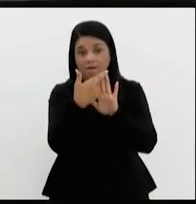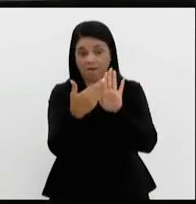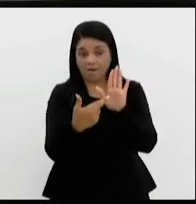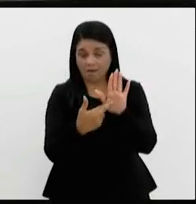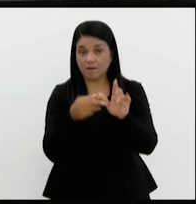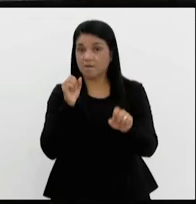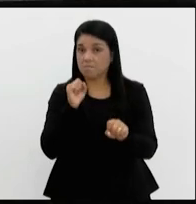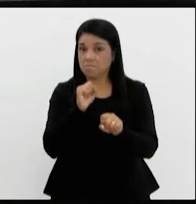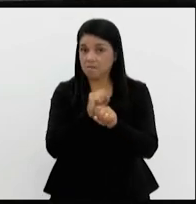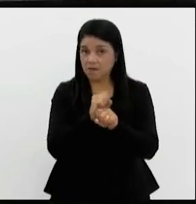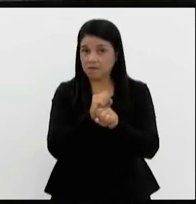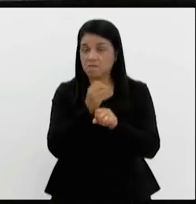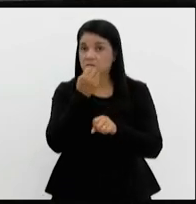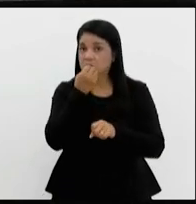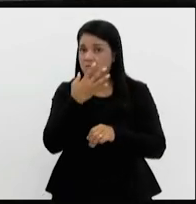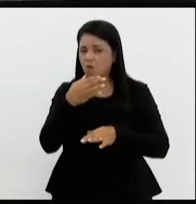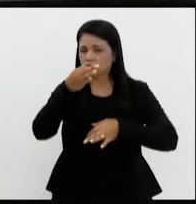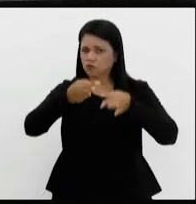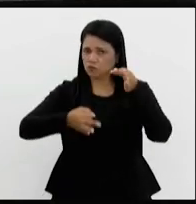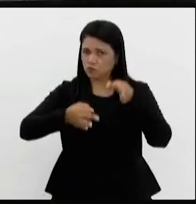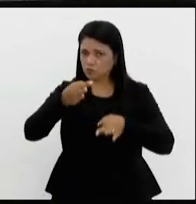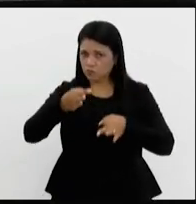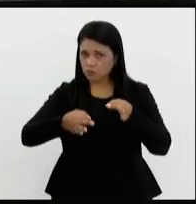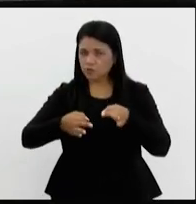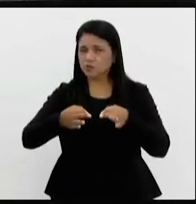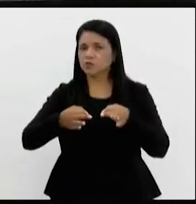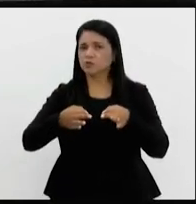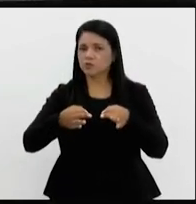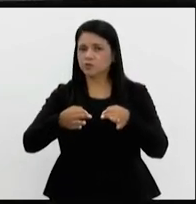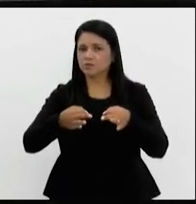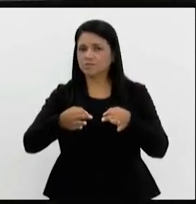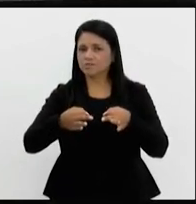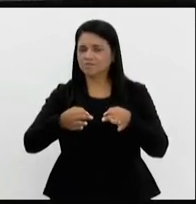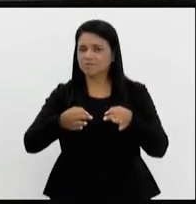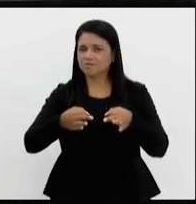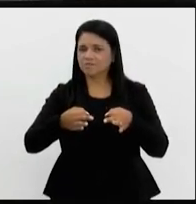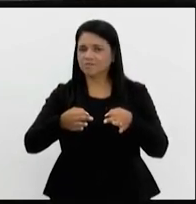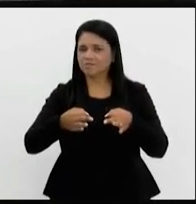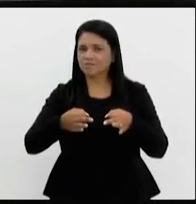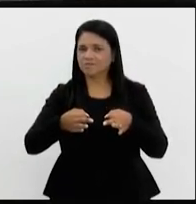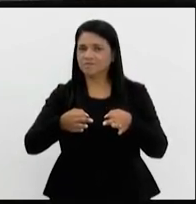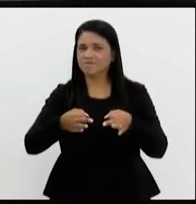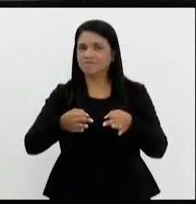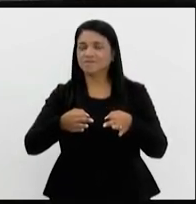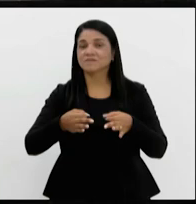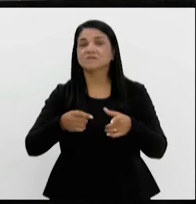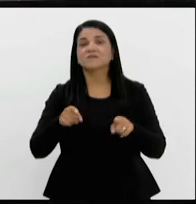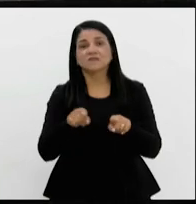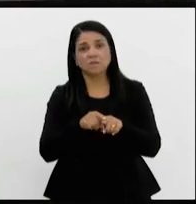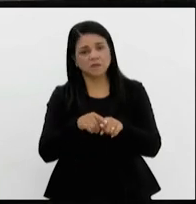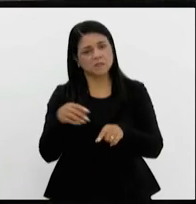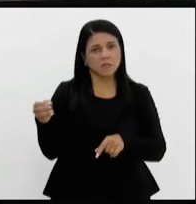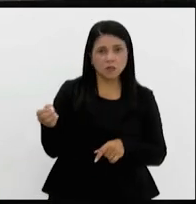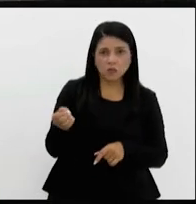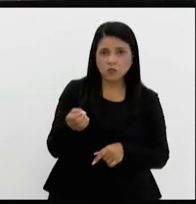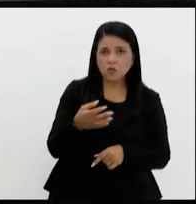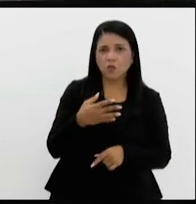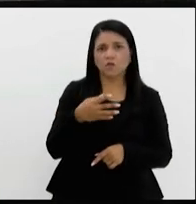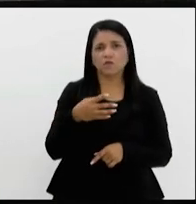Sede bons jogadores, sede generosos, senhores juízes. Será uma novidade? Não